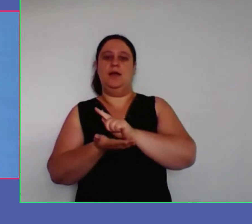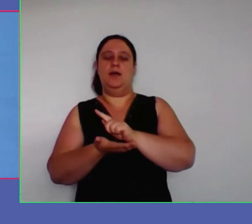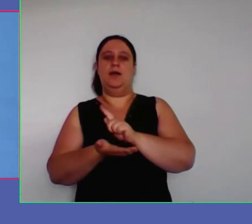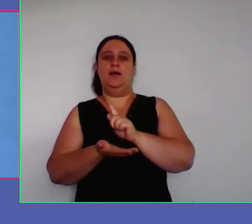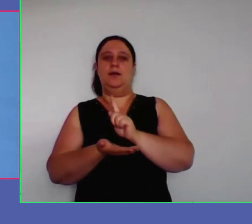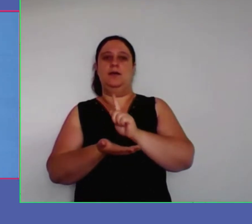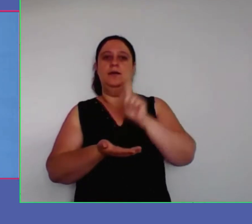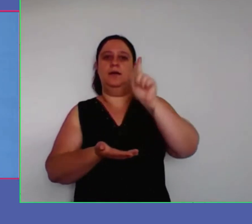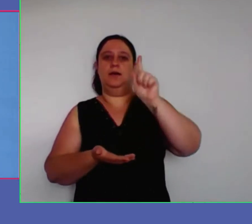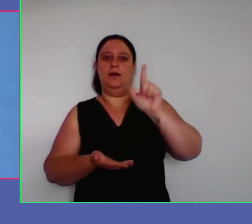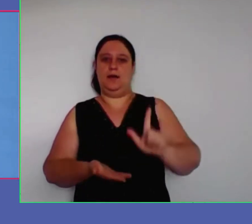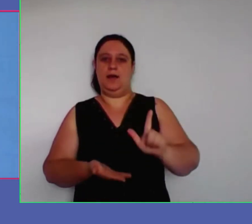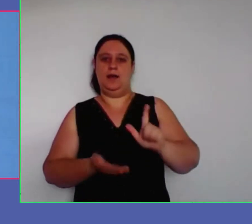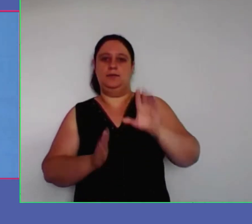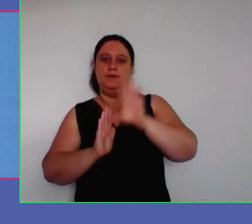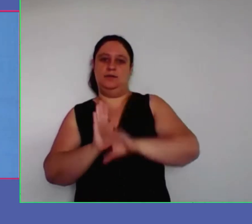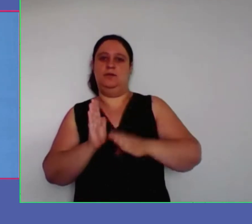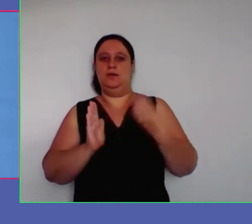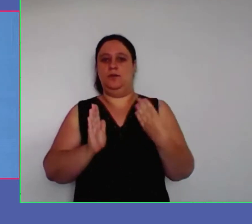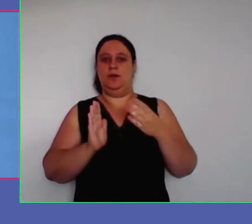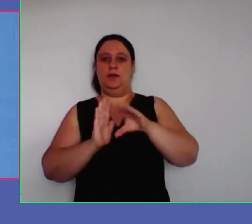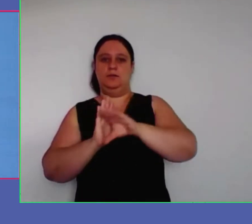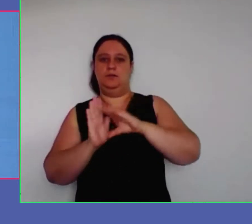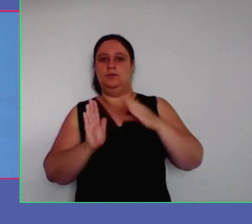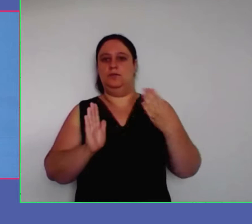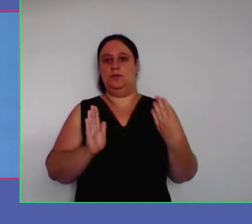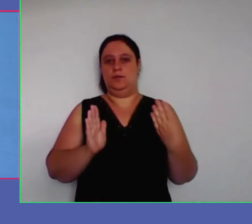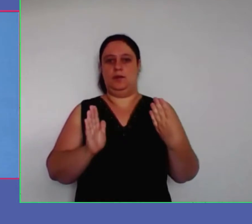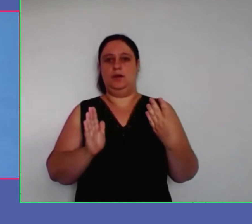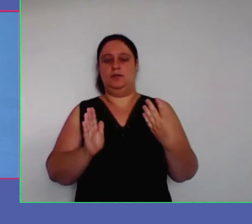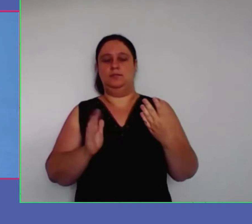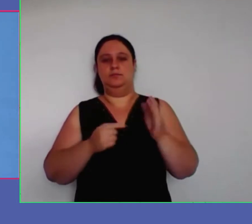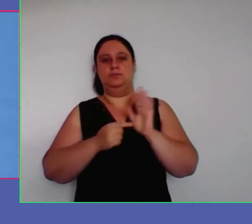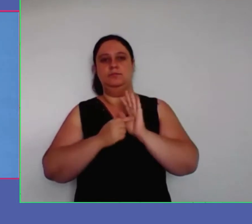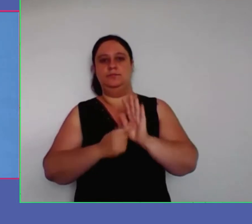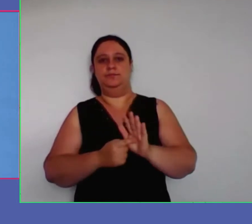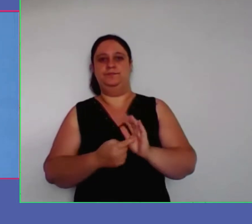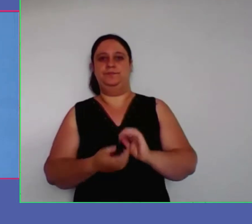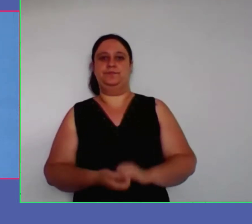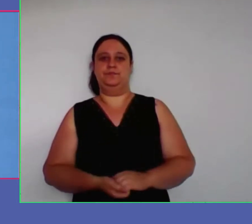4:4, que diz o seguinte: